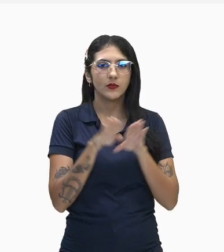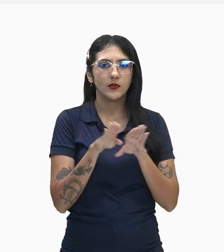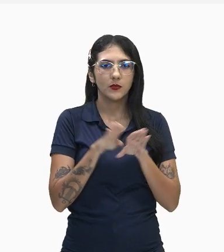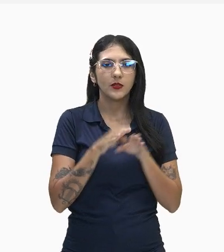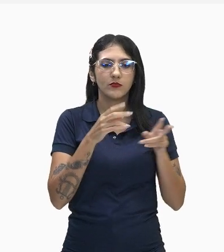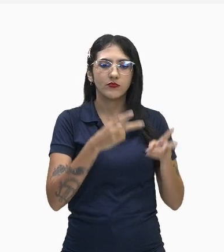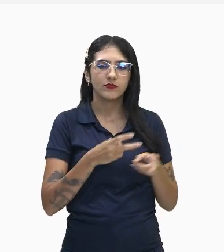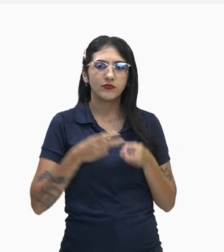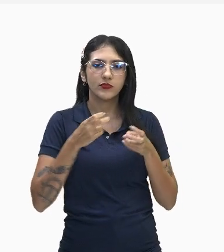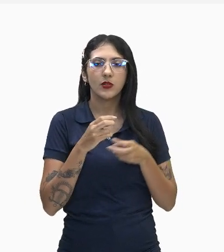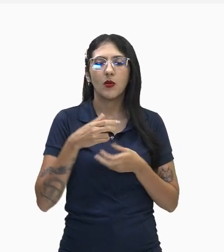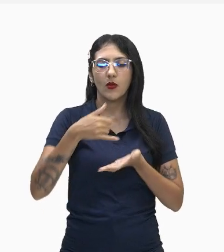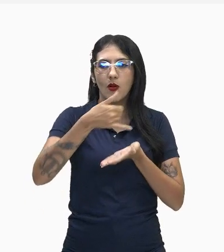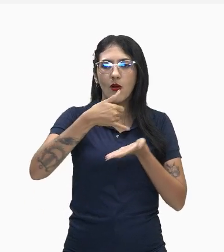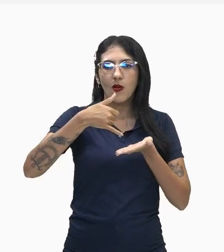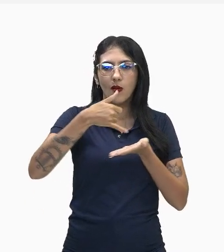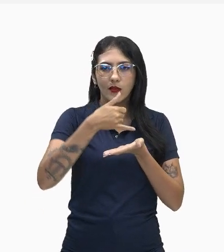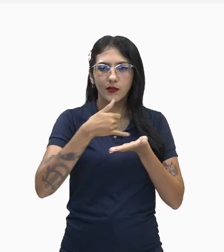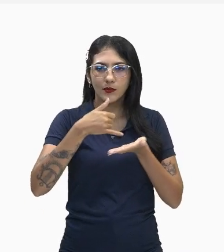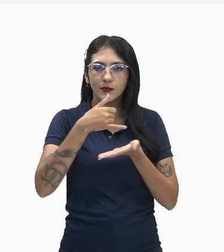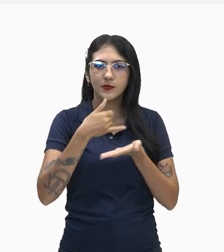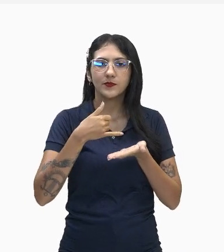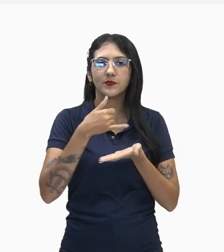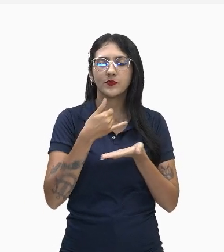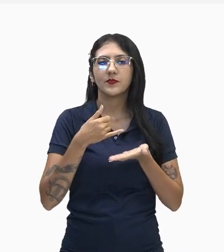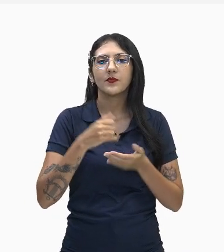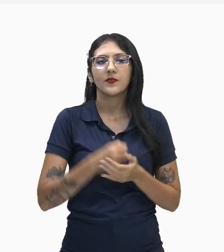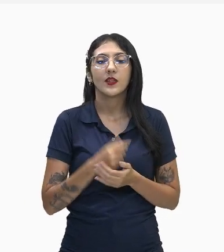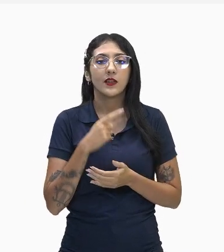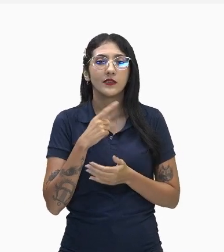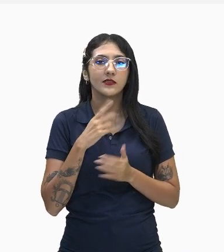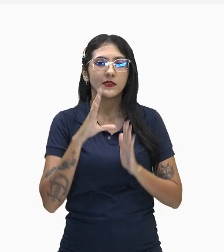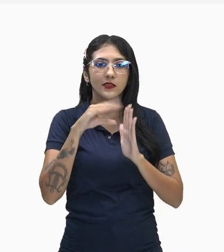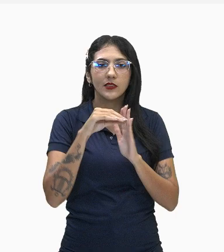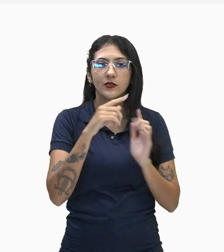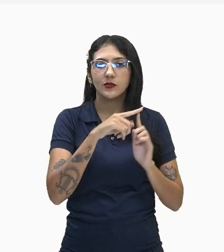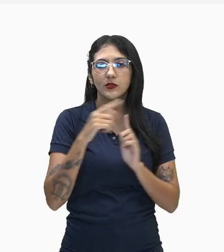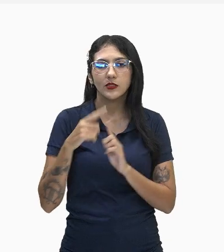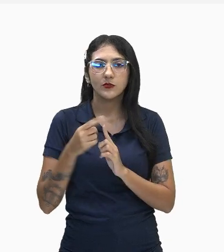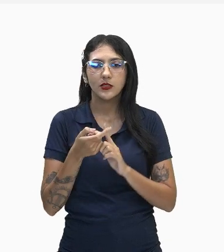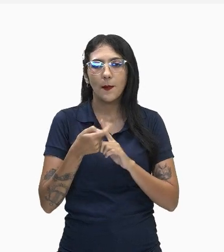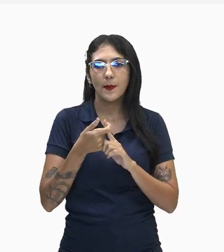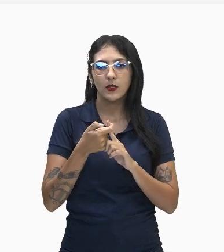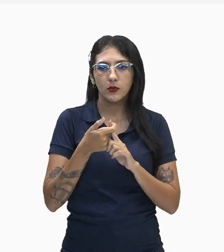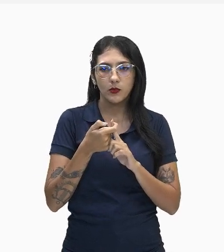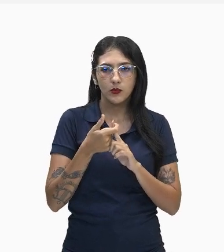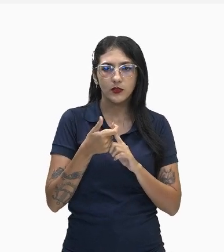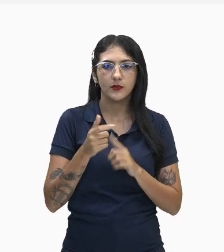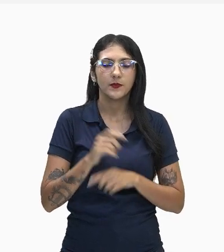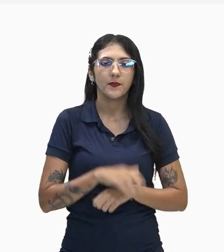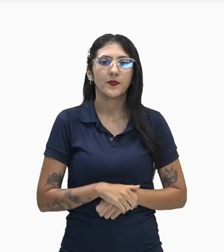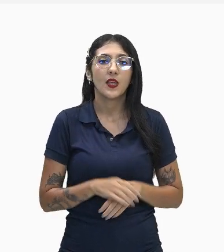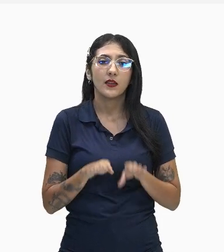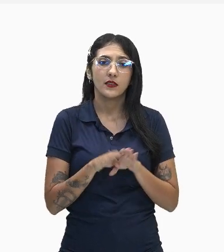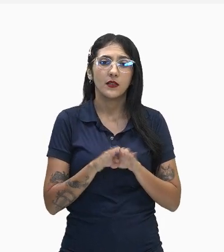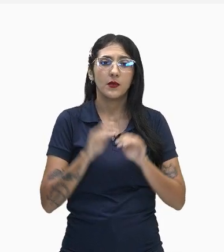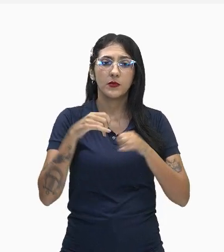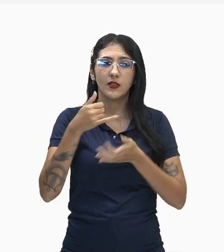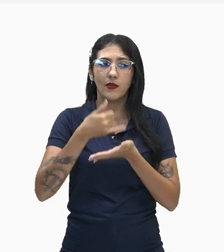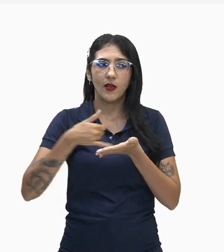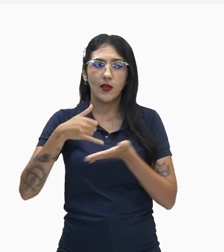ali a partir de óleos vegetais, como o óleo presente nos amendoins, mas também pode ser extraído de gordura